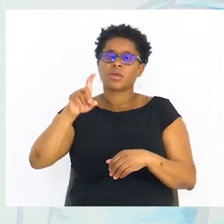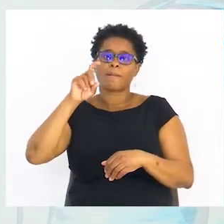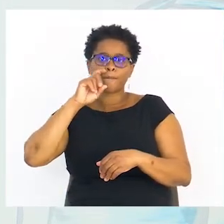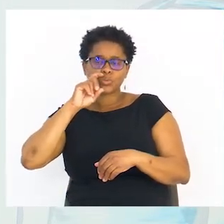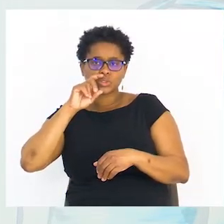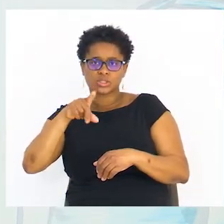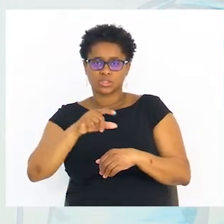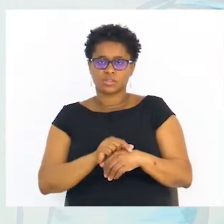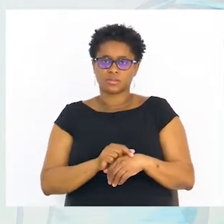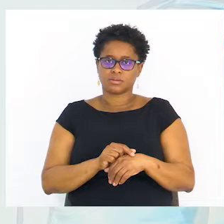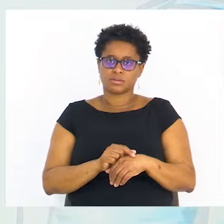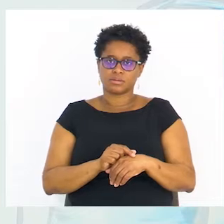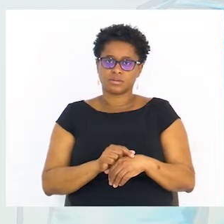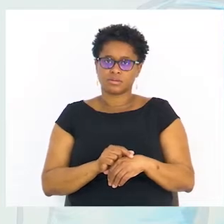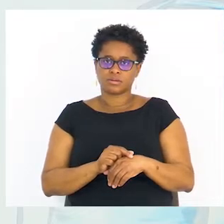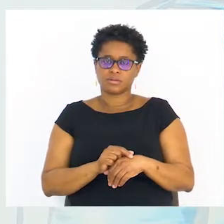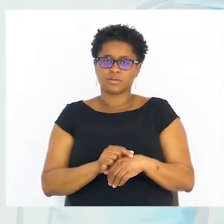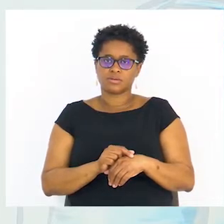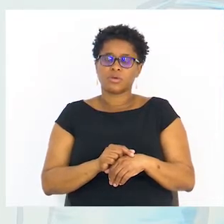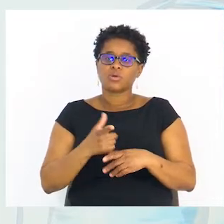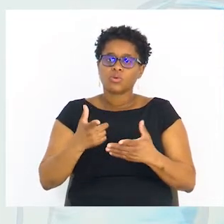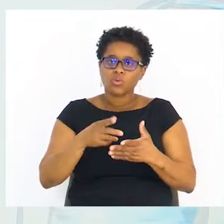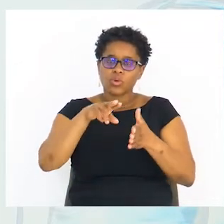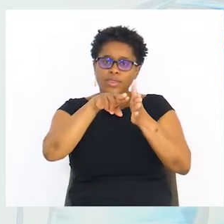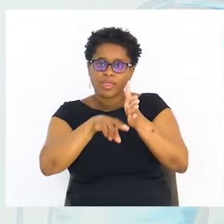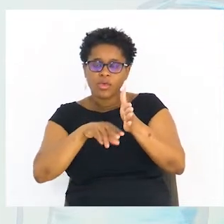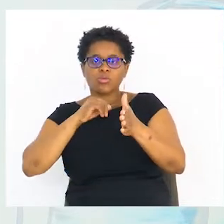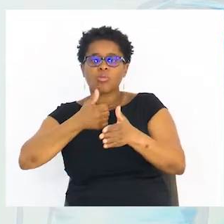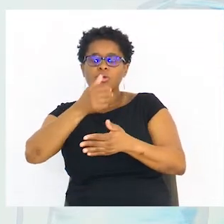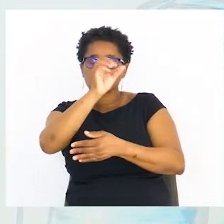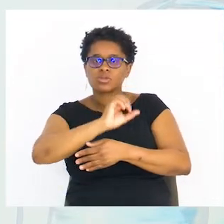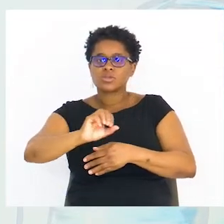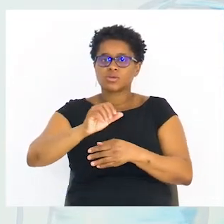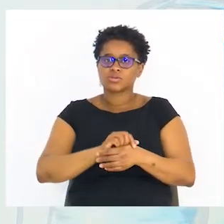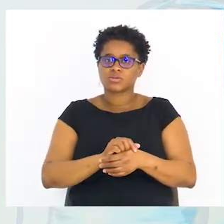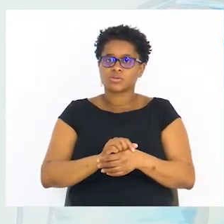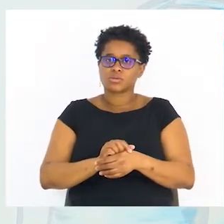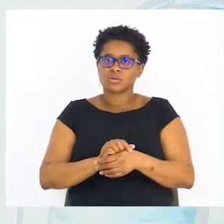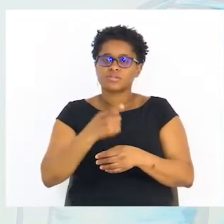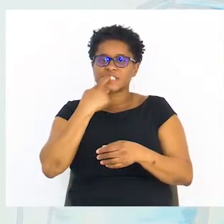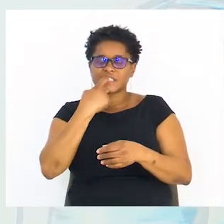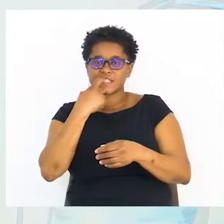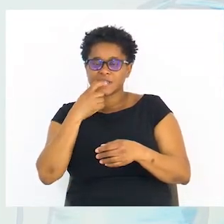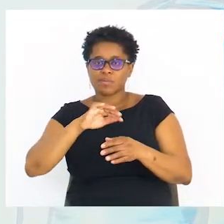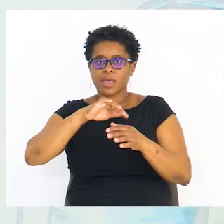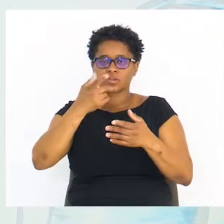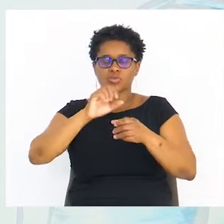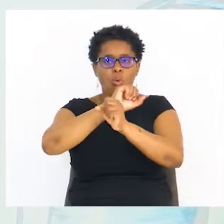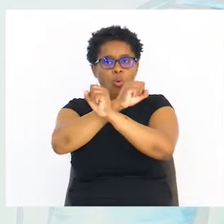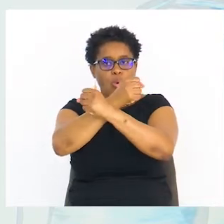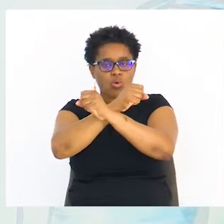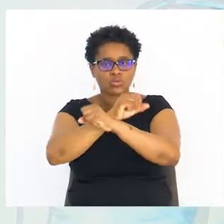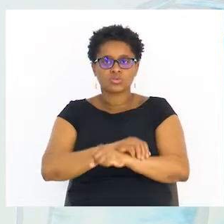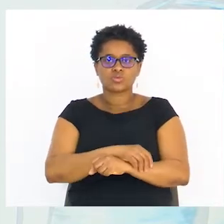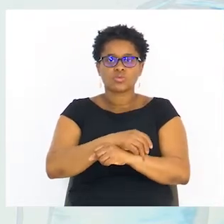protegiam o enterro dos seus mortos com muralhas, ou seja, com pedras, com ossos,